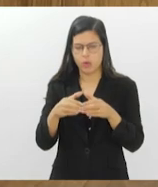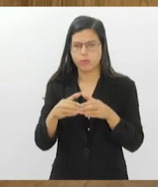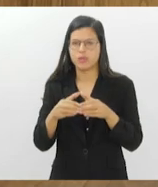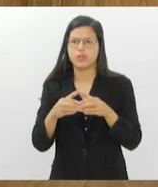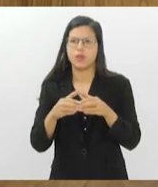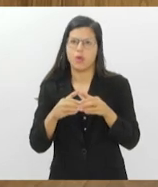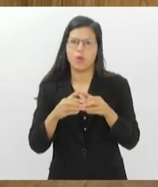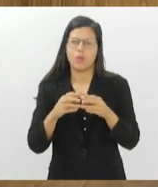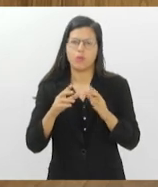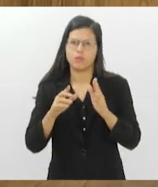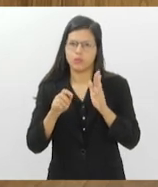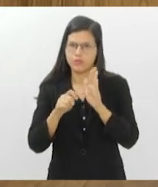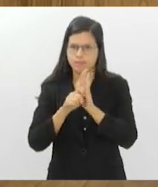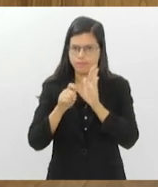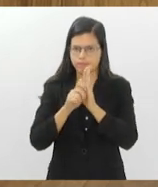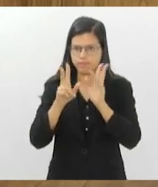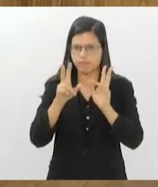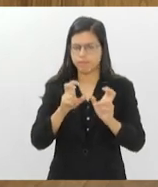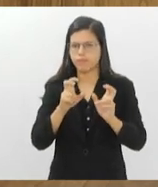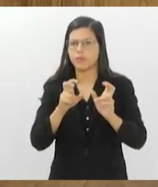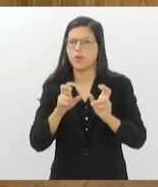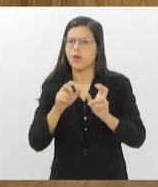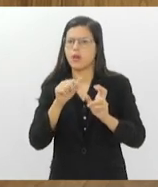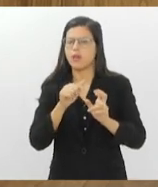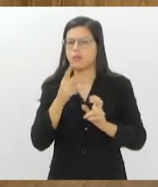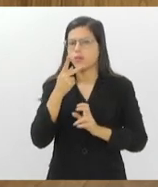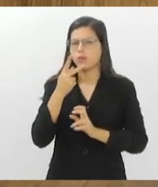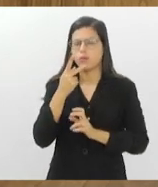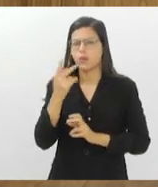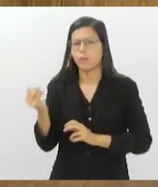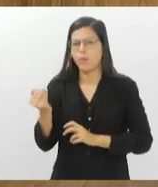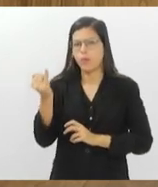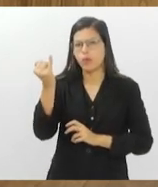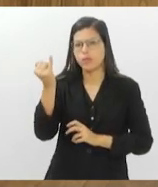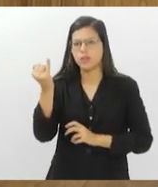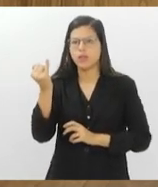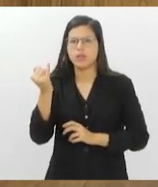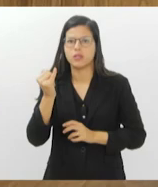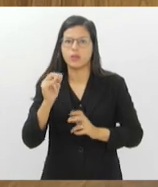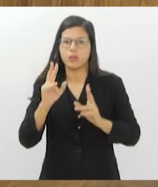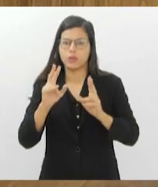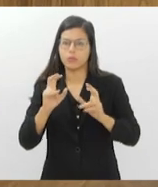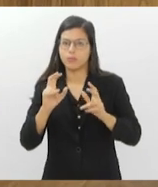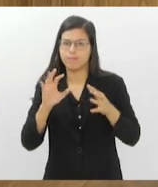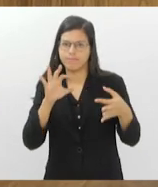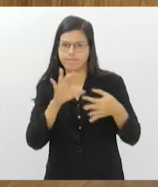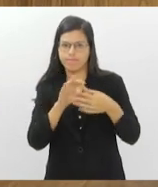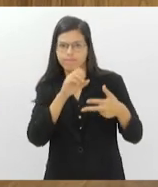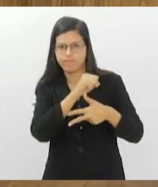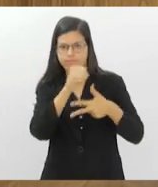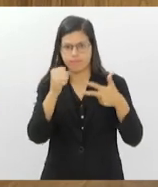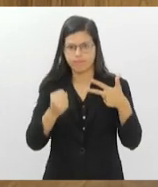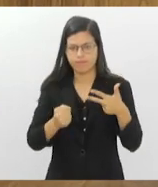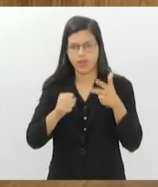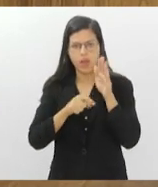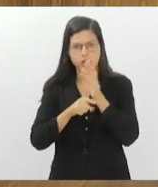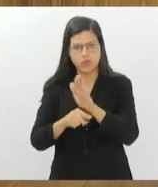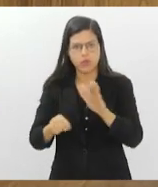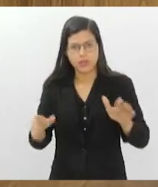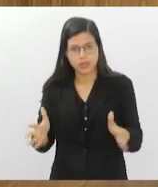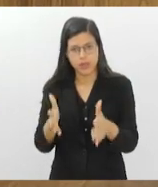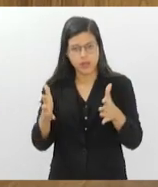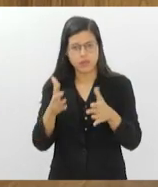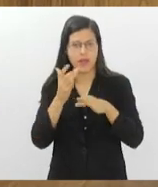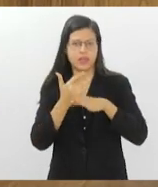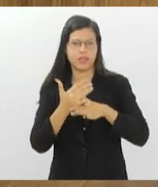OAB, Vanderlei Rabelo, falou sobre a importância da aproximação entre os poderes para auxiliar e incentivar os municípios